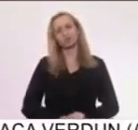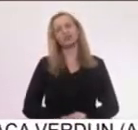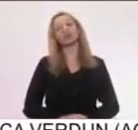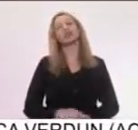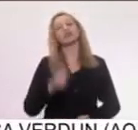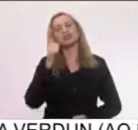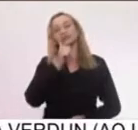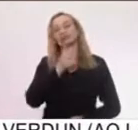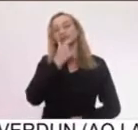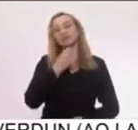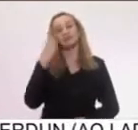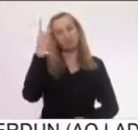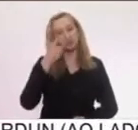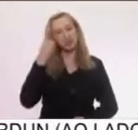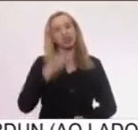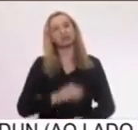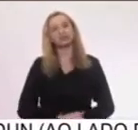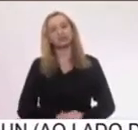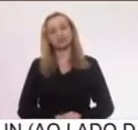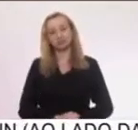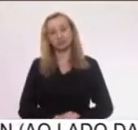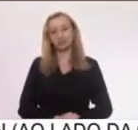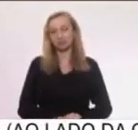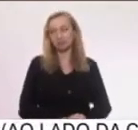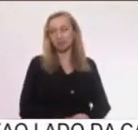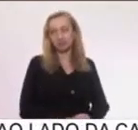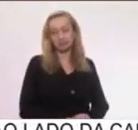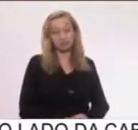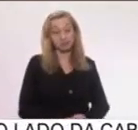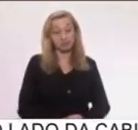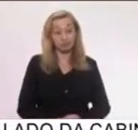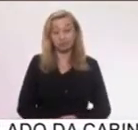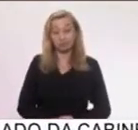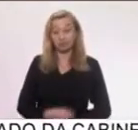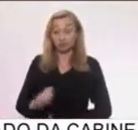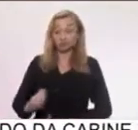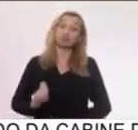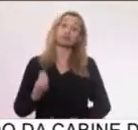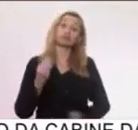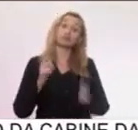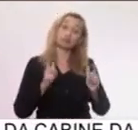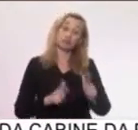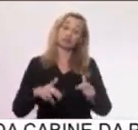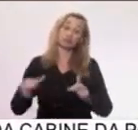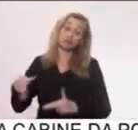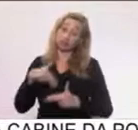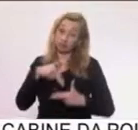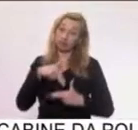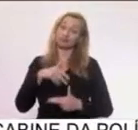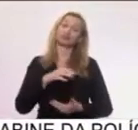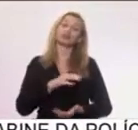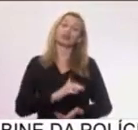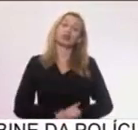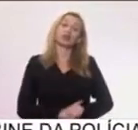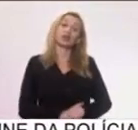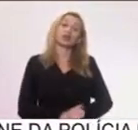senhoras deputadas, senhores deputados, o que me traz à tribuna hoje